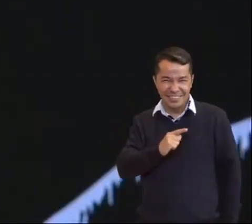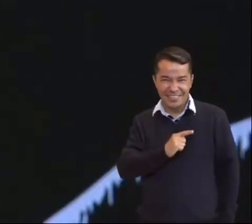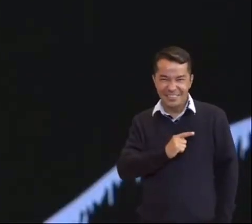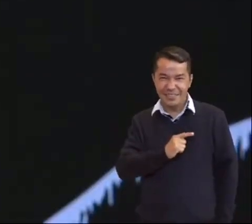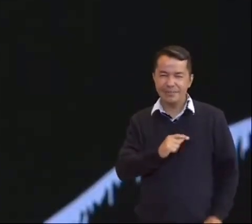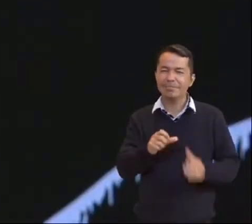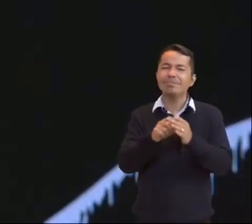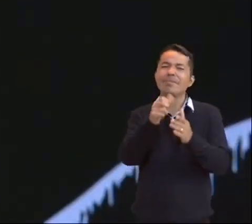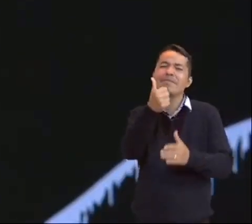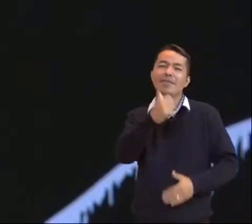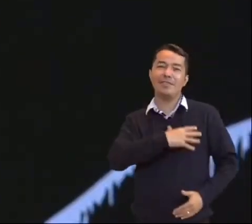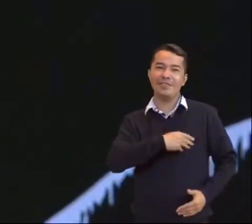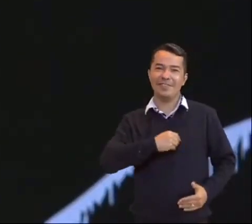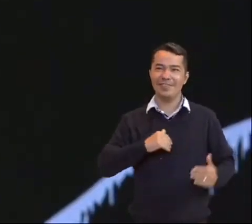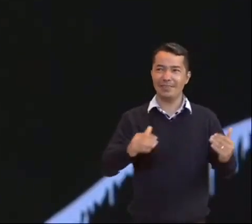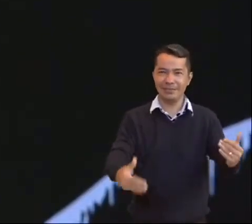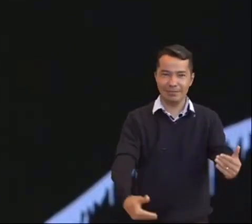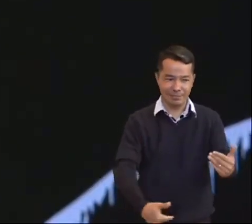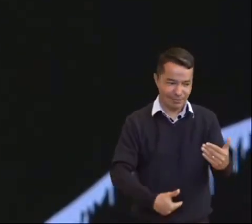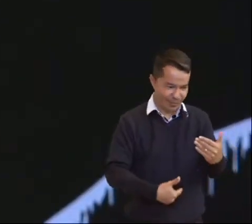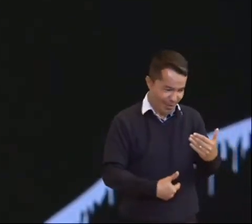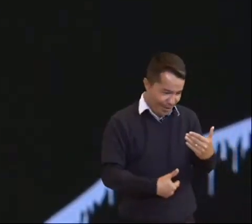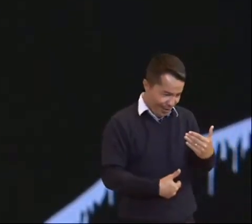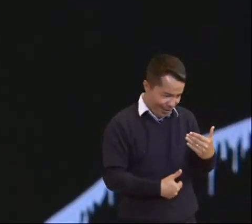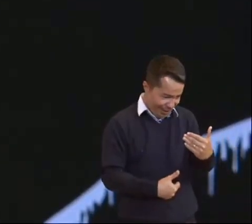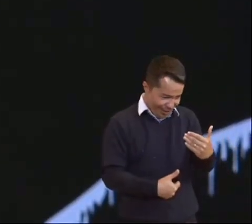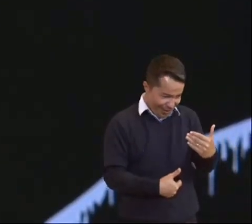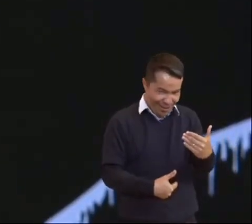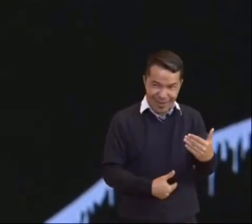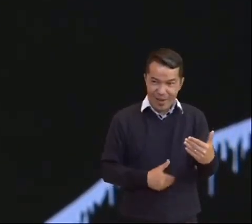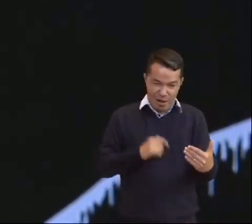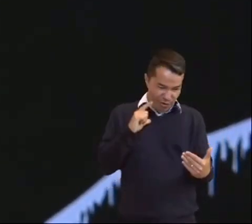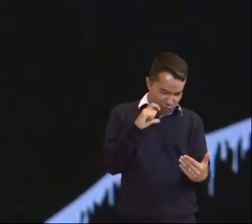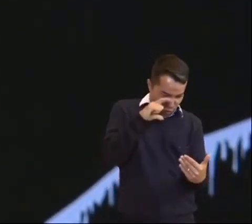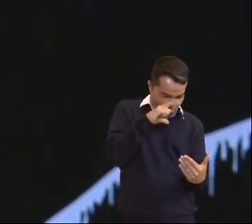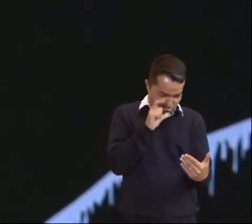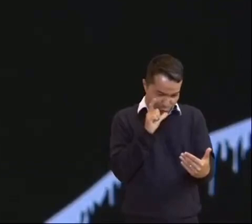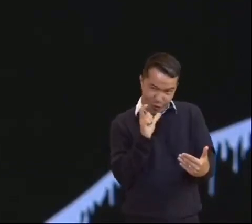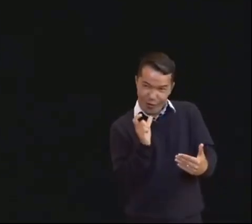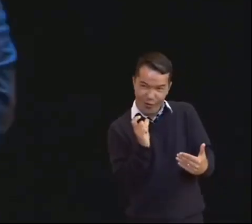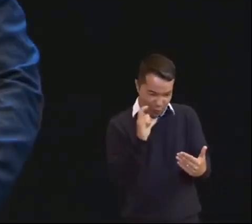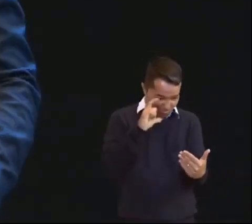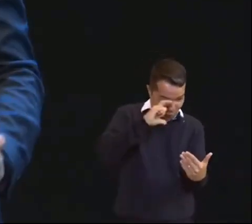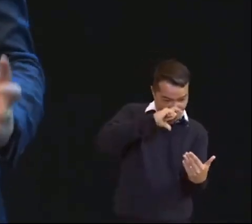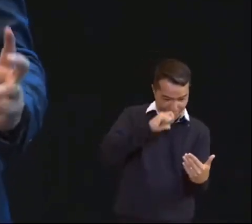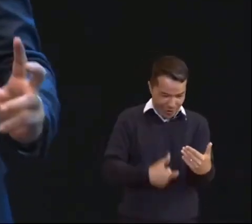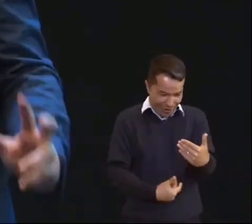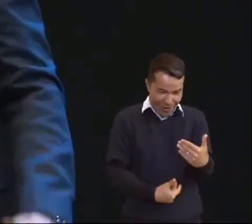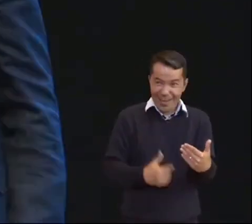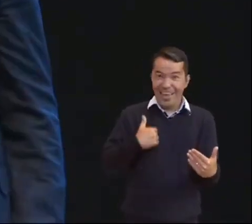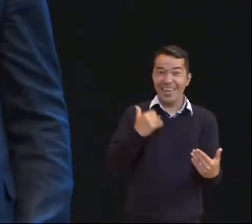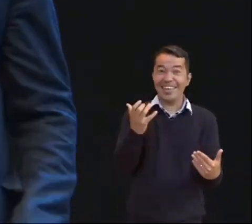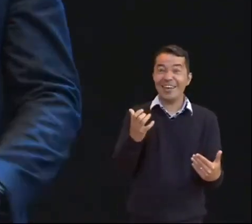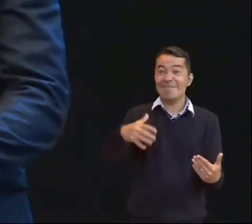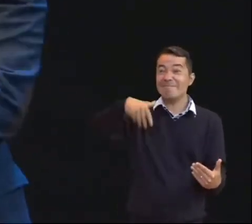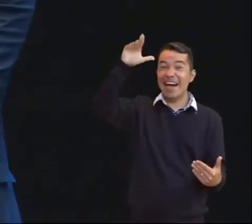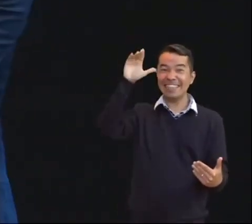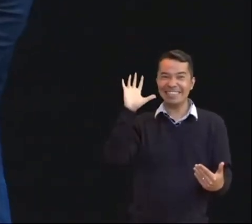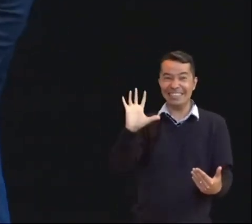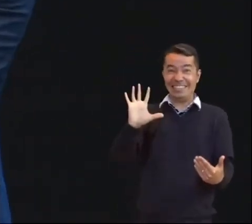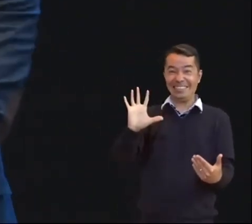colo. Eu fiquei tão entusiasmado, tirei foto. Eu não sou de tirar foto, mas comecei a tirar tanta foto. Eu falei para ela assim: eu quero mais 5